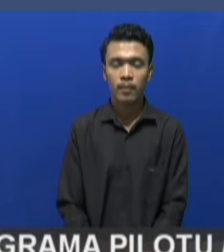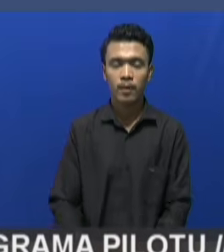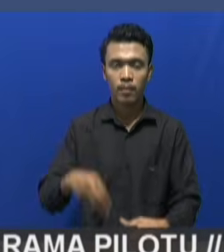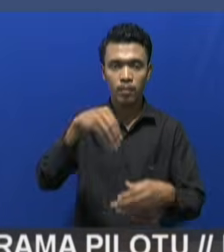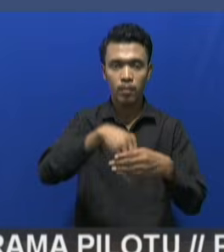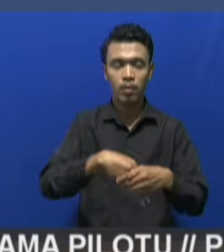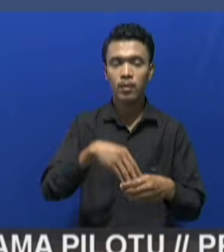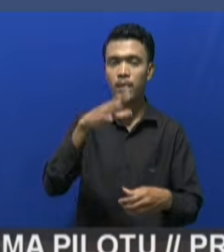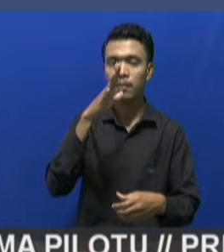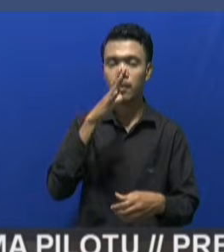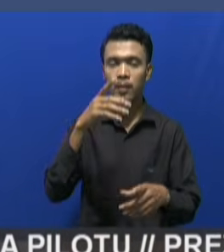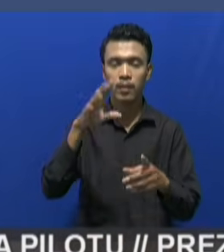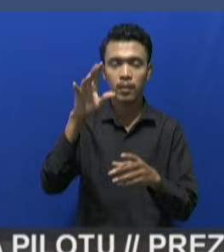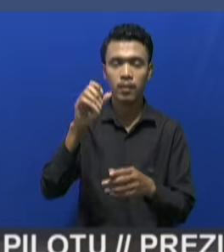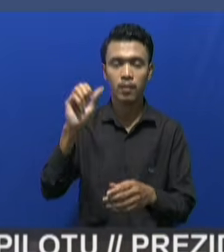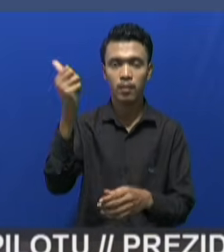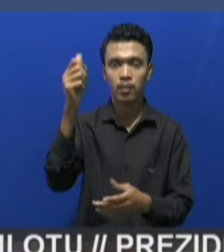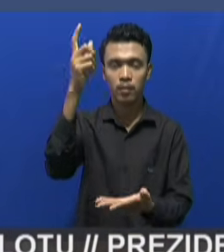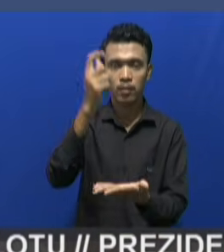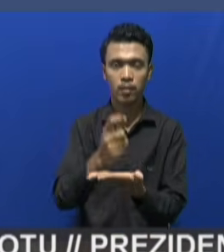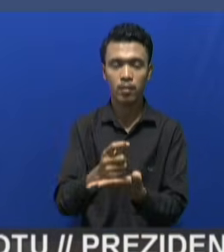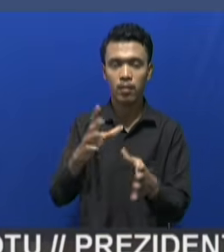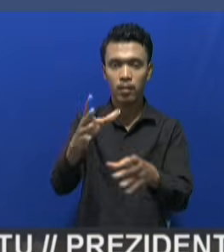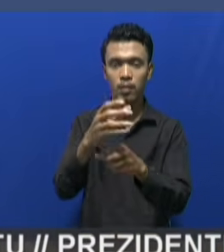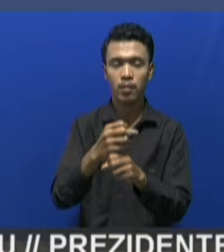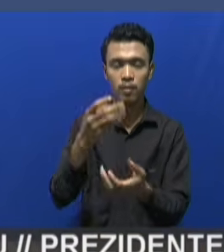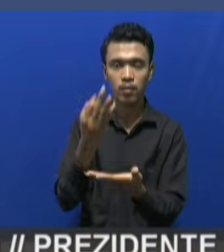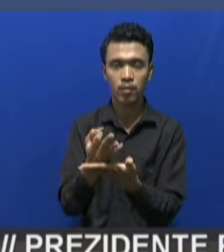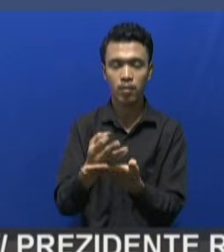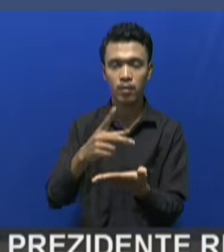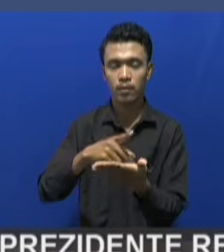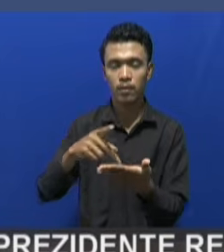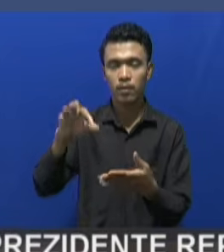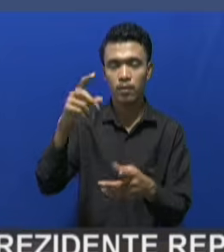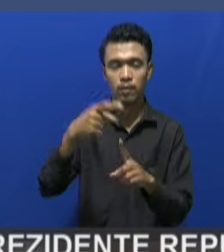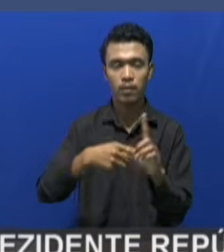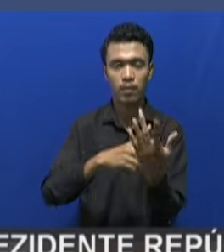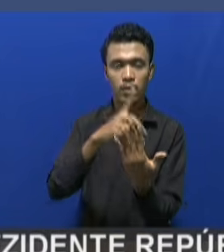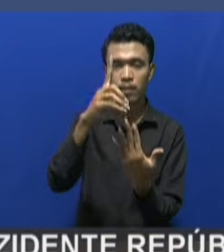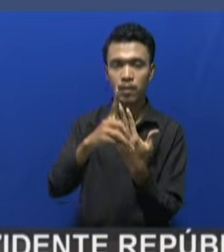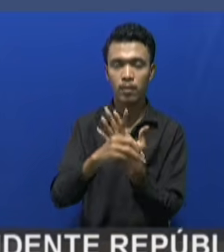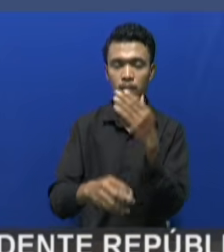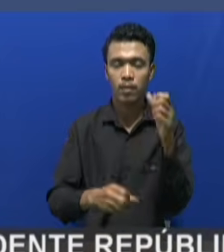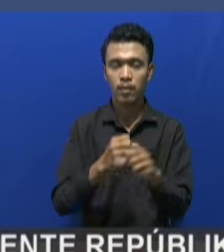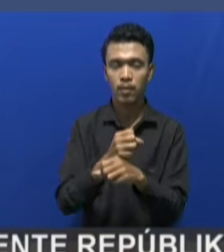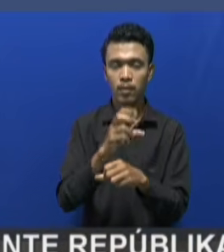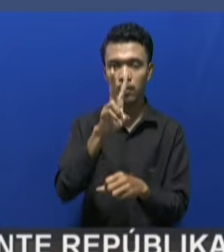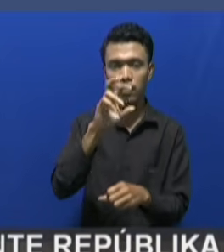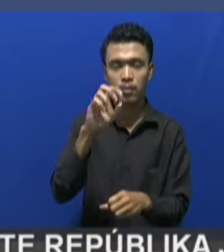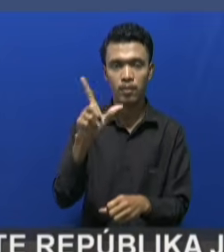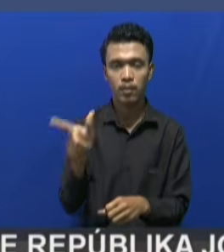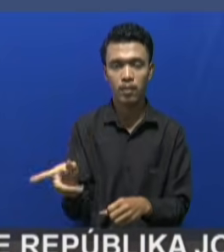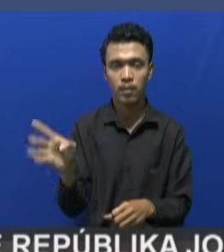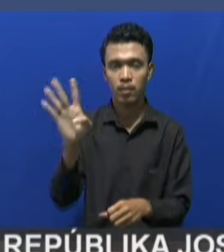Beneficiário Bolsa da Mãe Incondicional, Liu Rihun Sanulu, seisimo pagamento faz da rua e a fulano de dezembro tinha Rihun Rua, Ruanulu